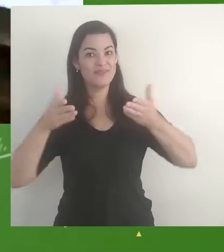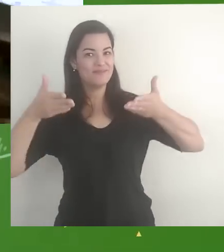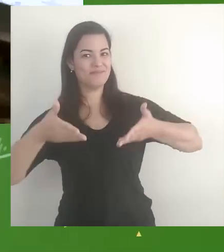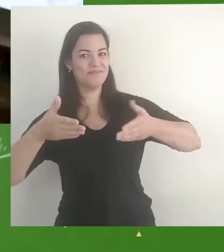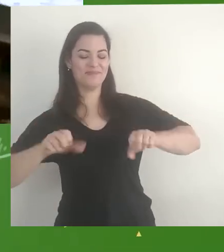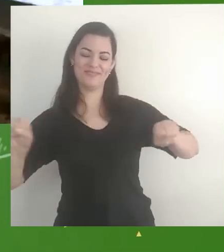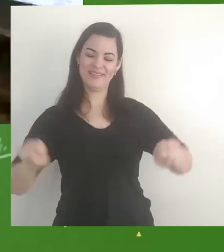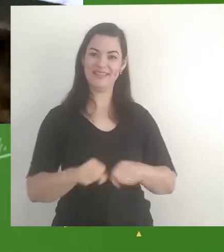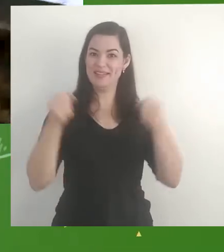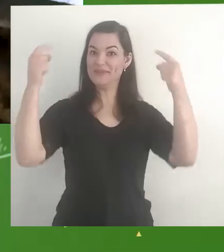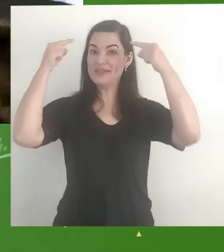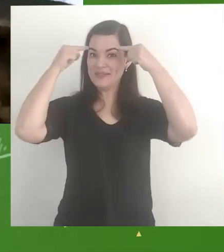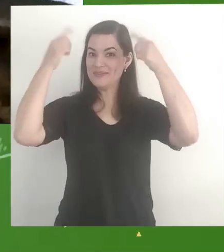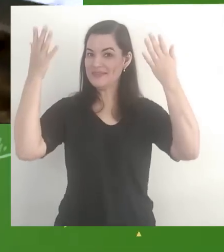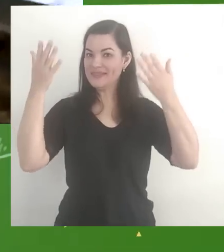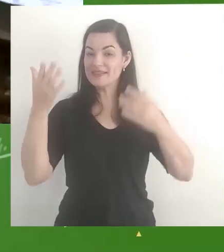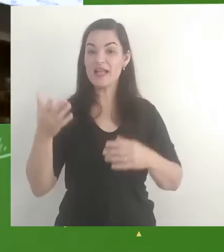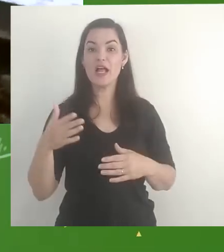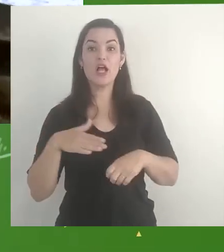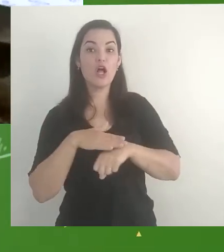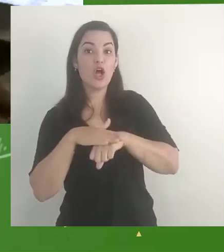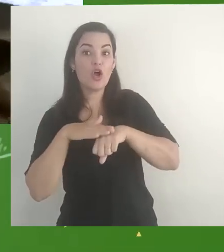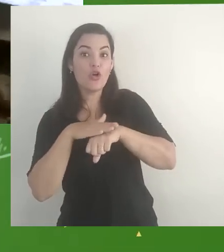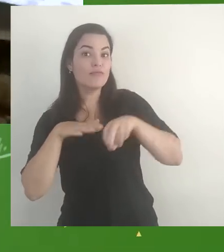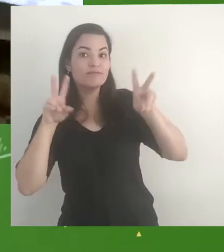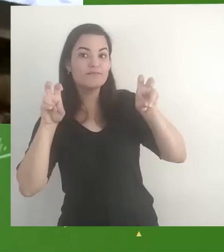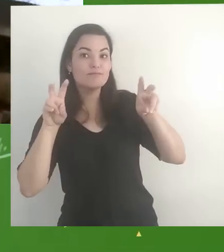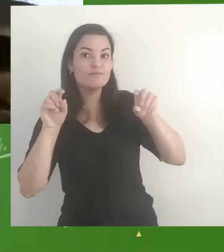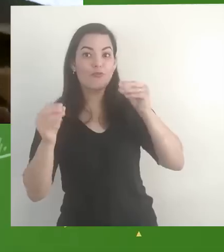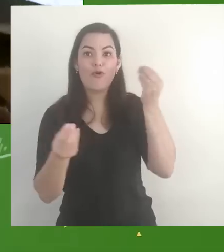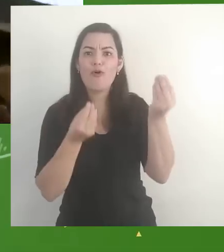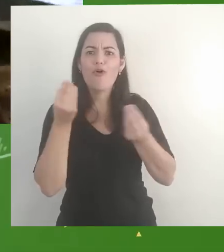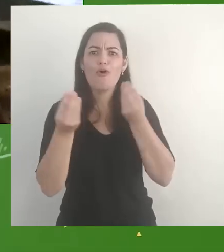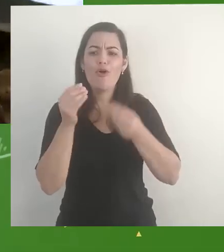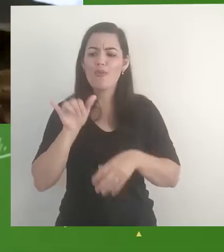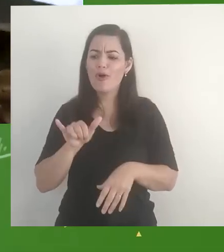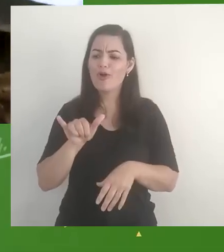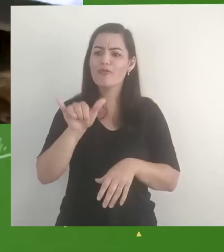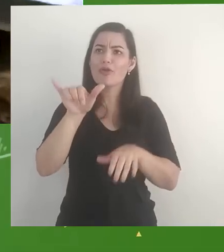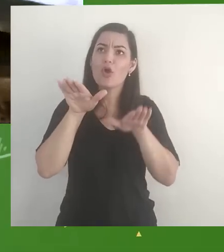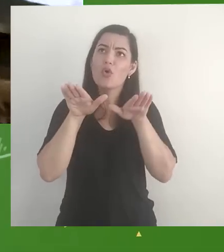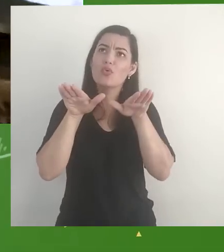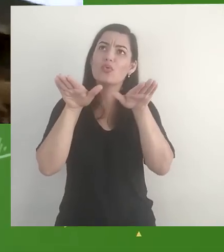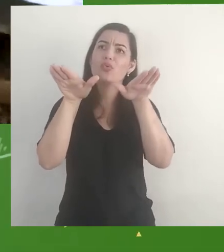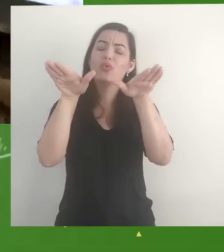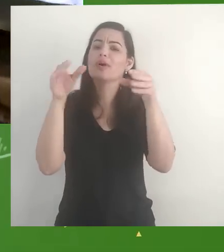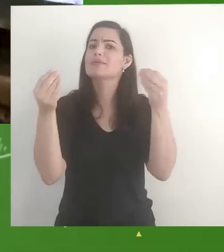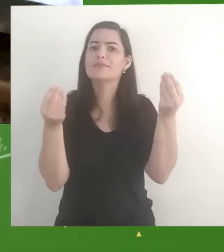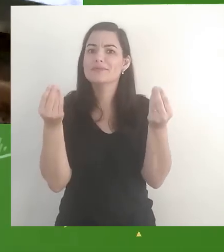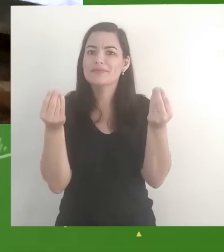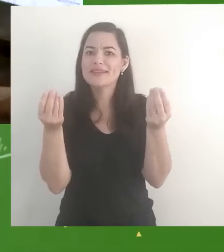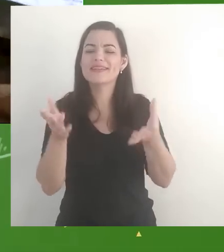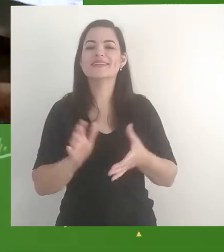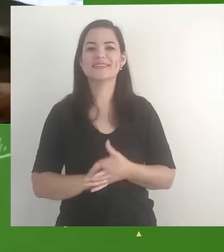Gente, esse é do Quebrando a Coca. Vamos falar como é que o avião consegue se manter